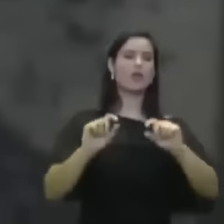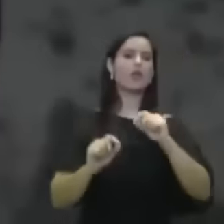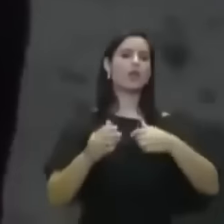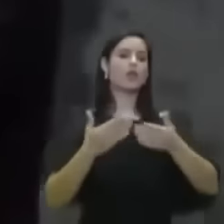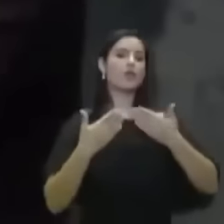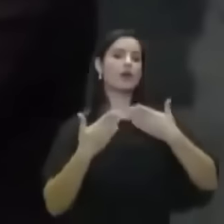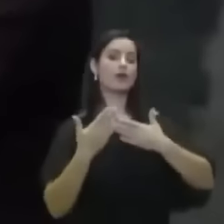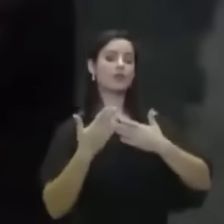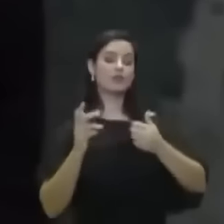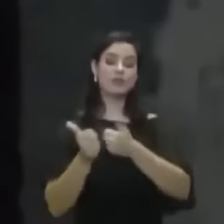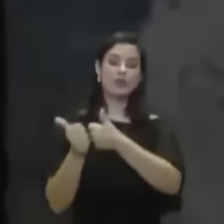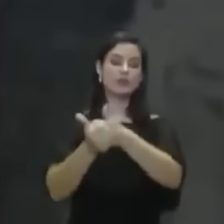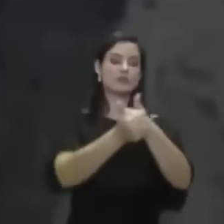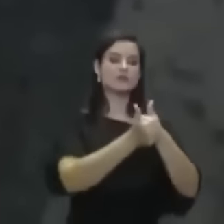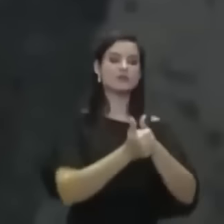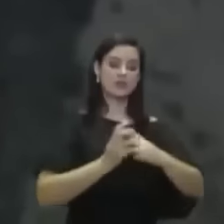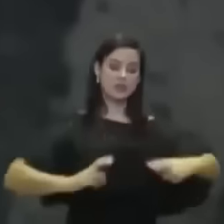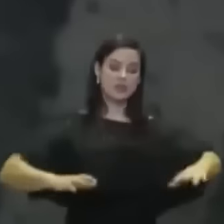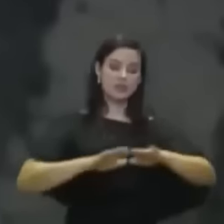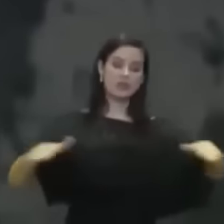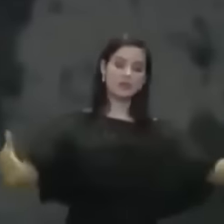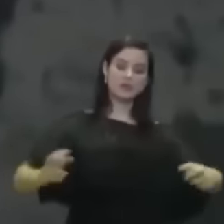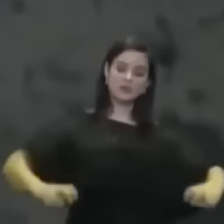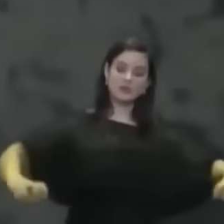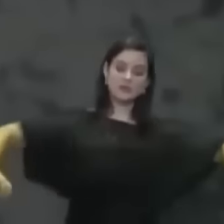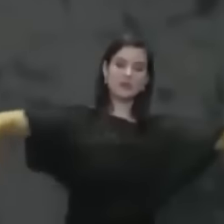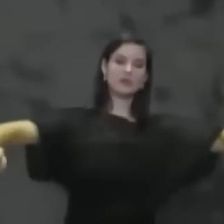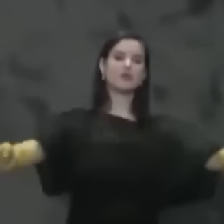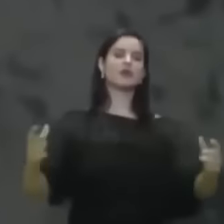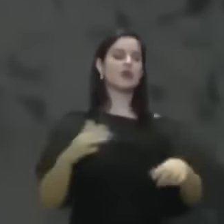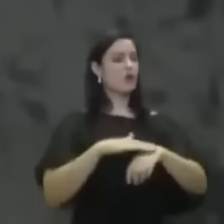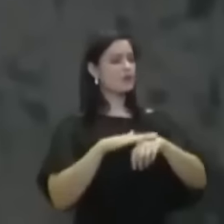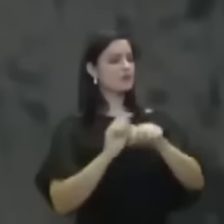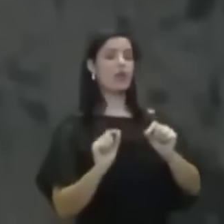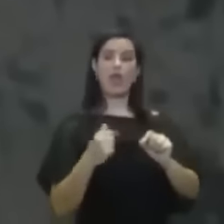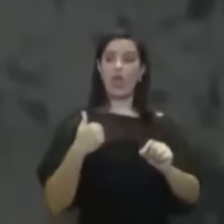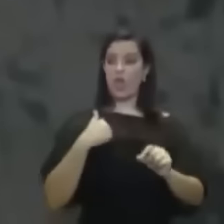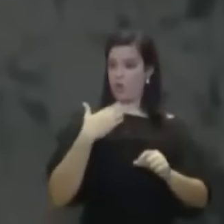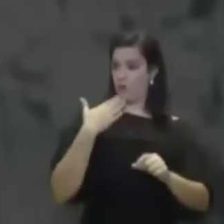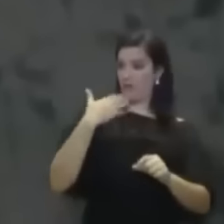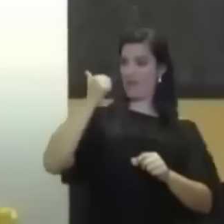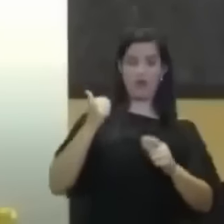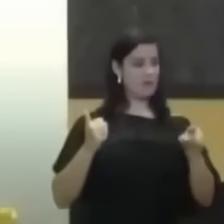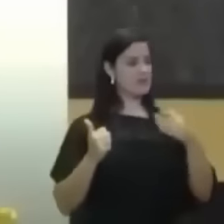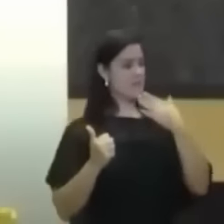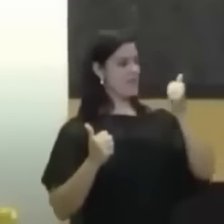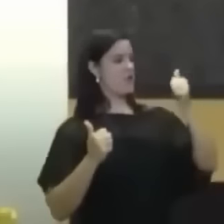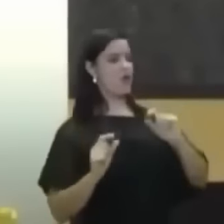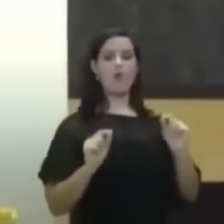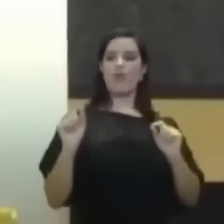que rolou ao redor da mesa entre os discípulos? Eles conversavam assim: quem de nós é o maior? Quem de nós tem mais